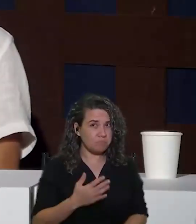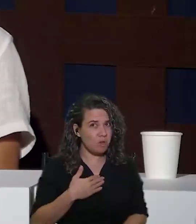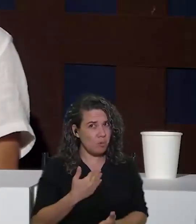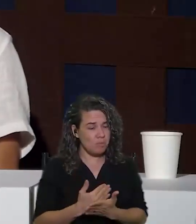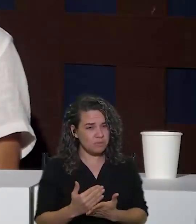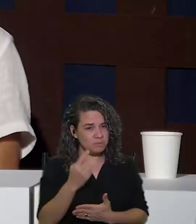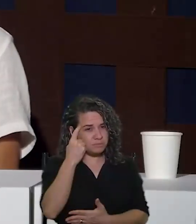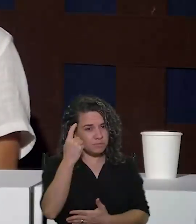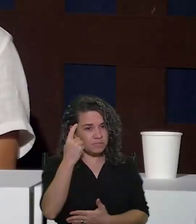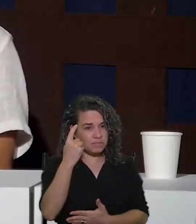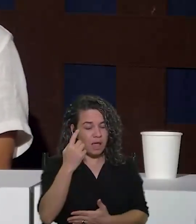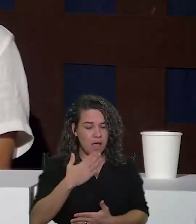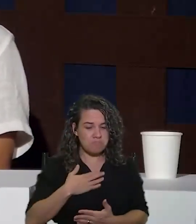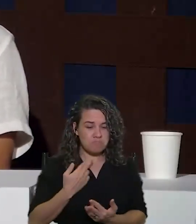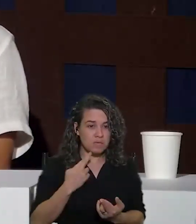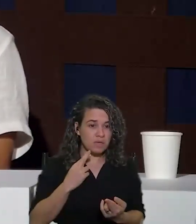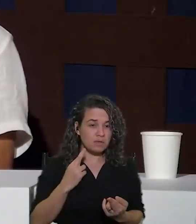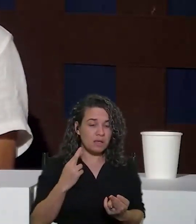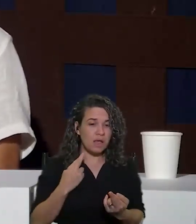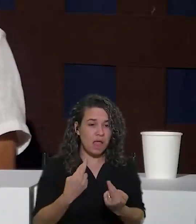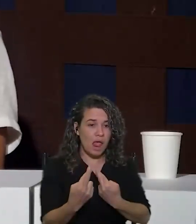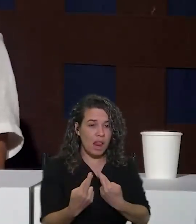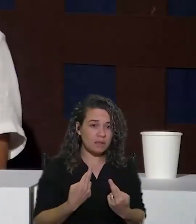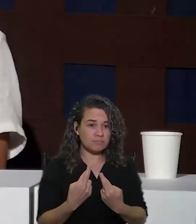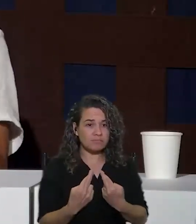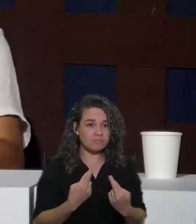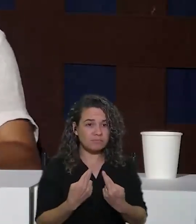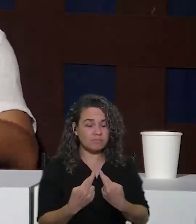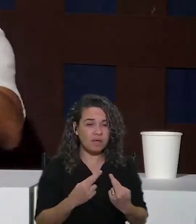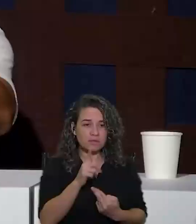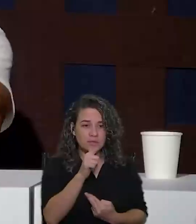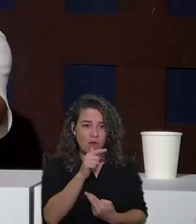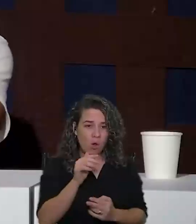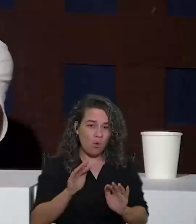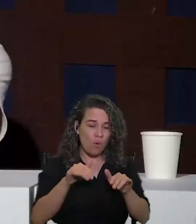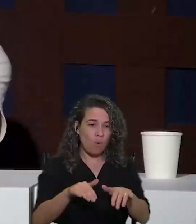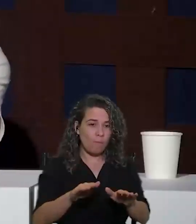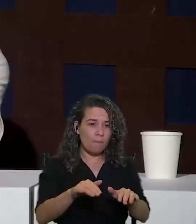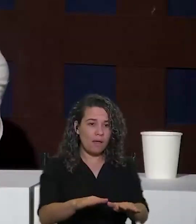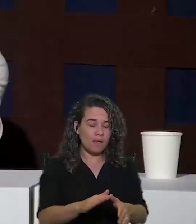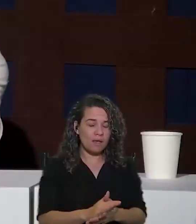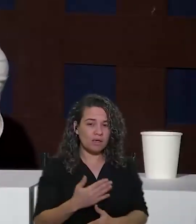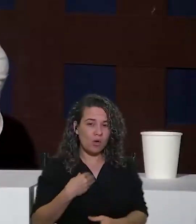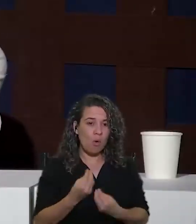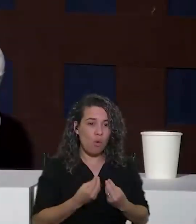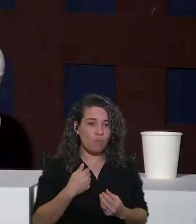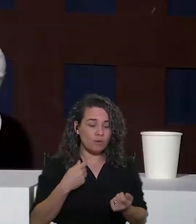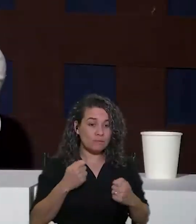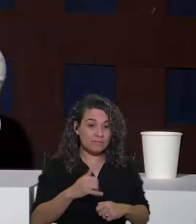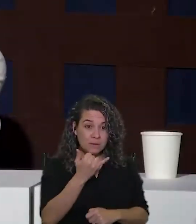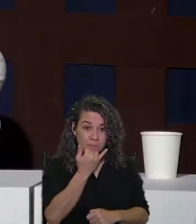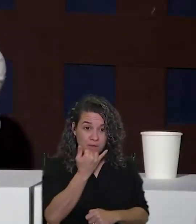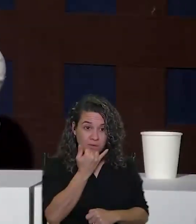minha relação com o mar, né, o quanto eu também tive que perdoar o mar para entrar nele novamente, né,